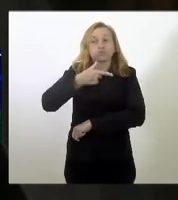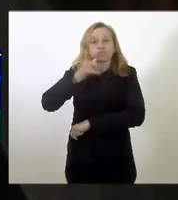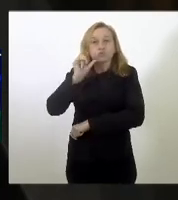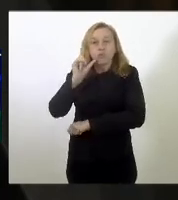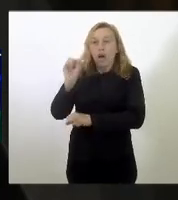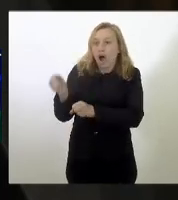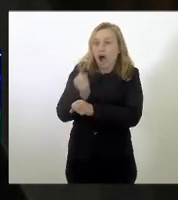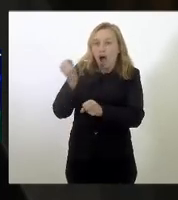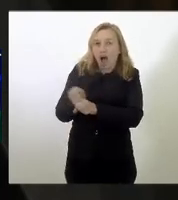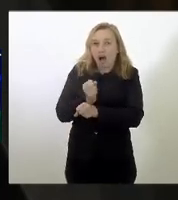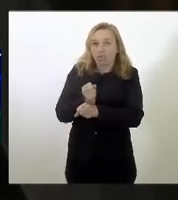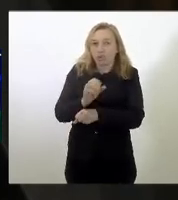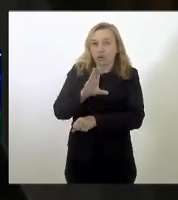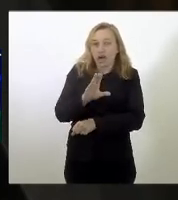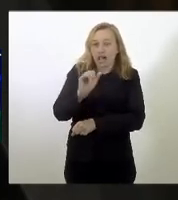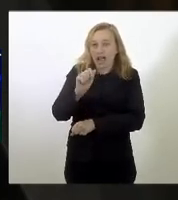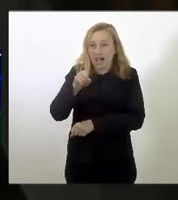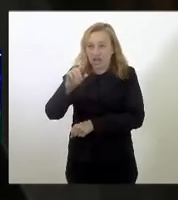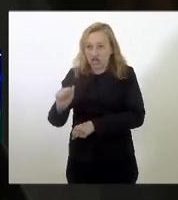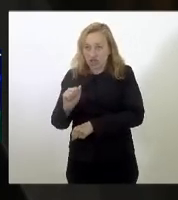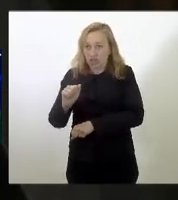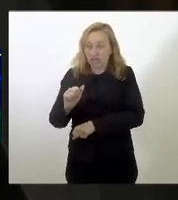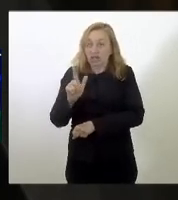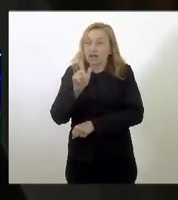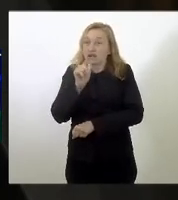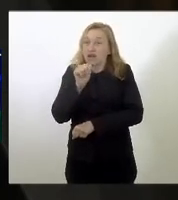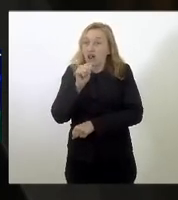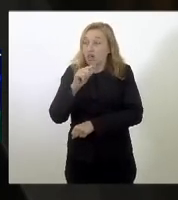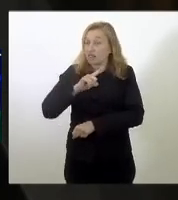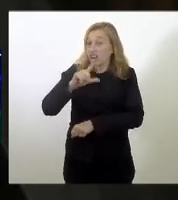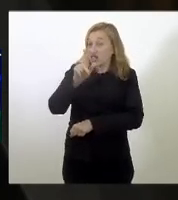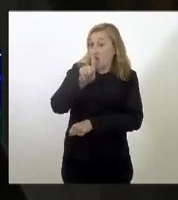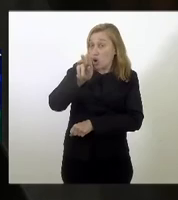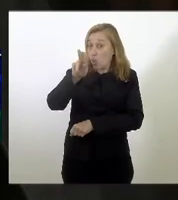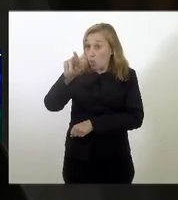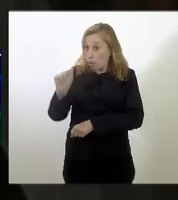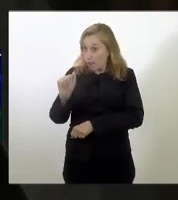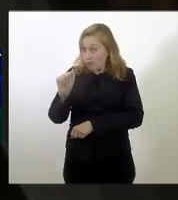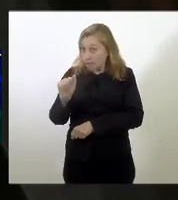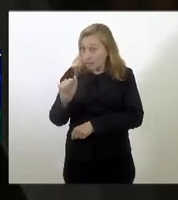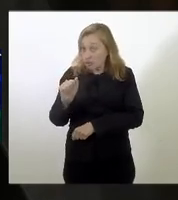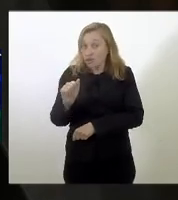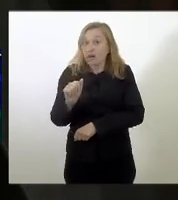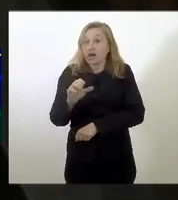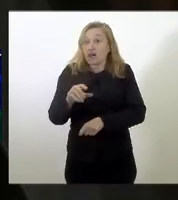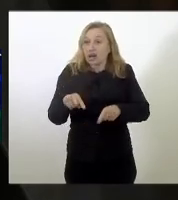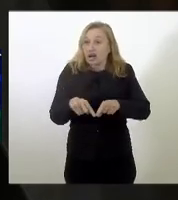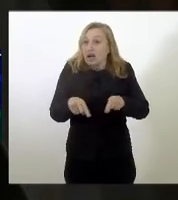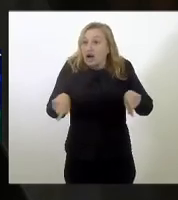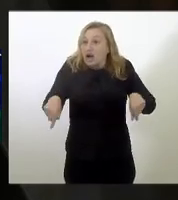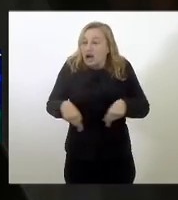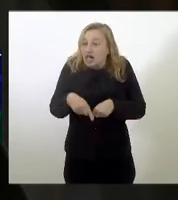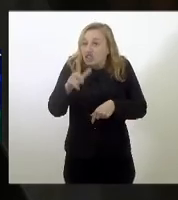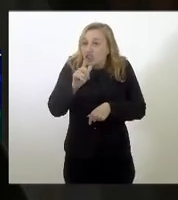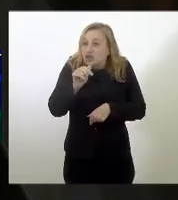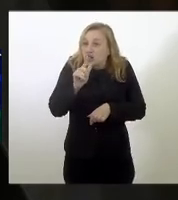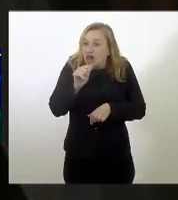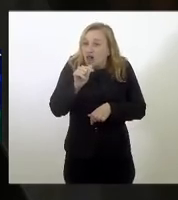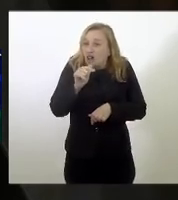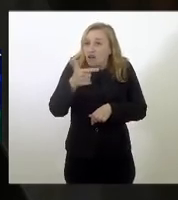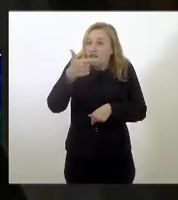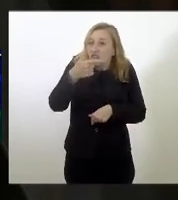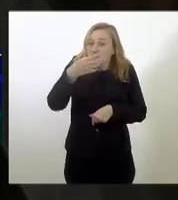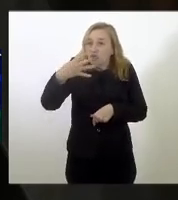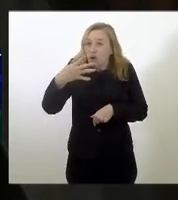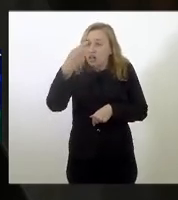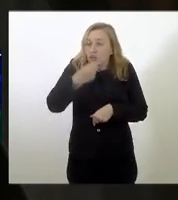de uma caixa d'água que tem nessa UPA, deputado Brazão. Uma caixa d'água que vem botando água 24 horas